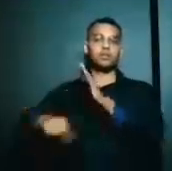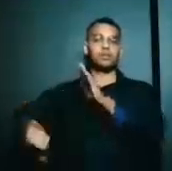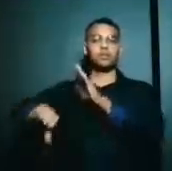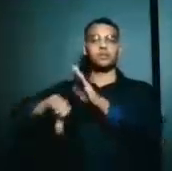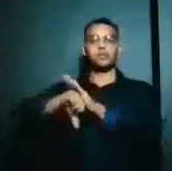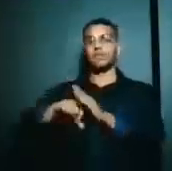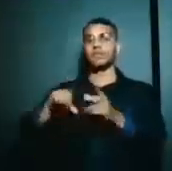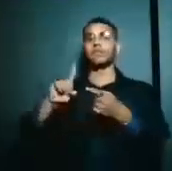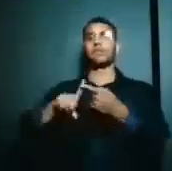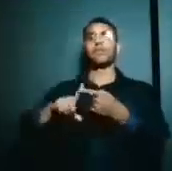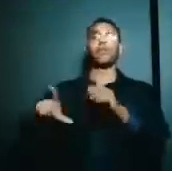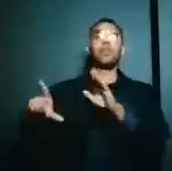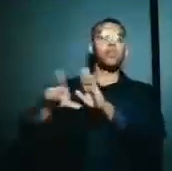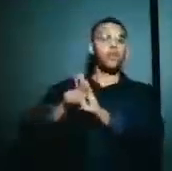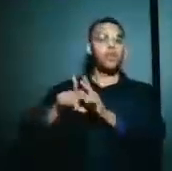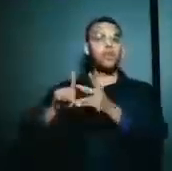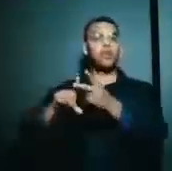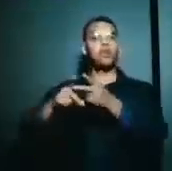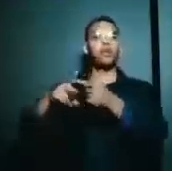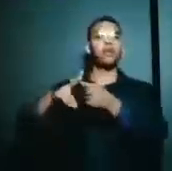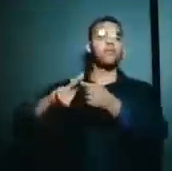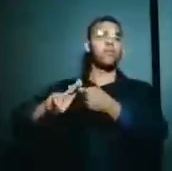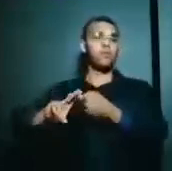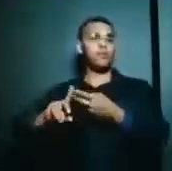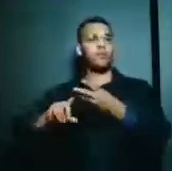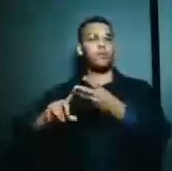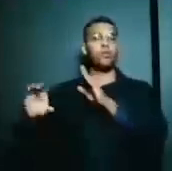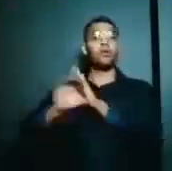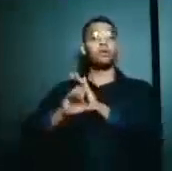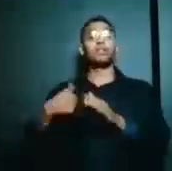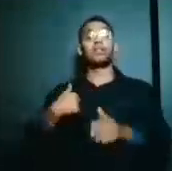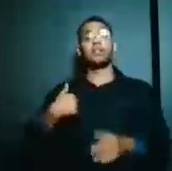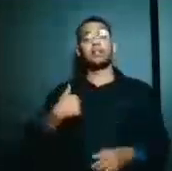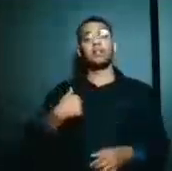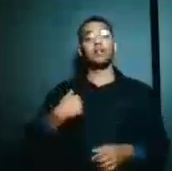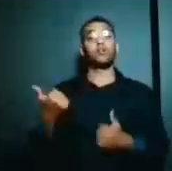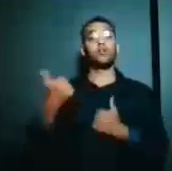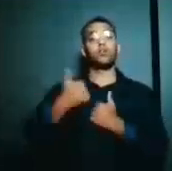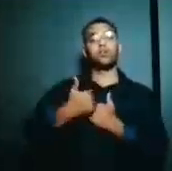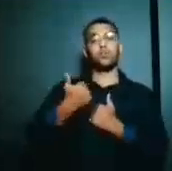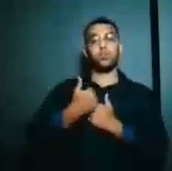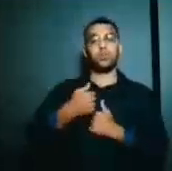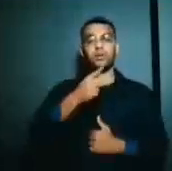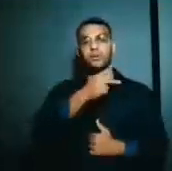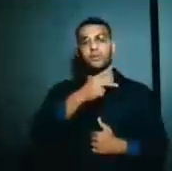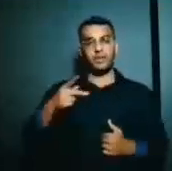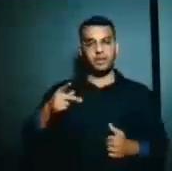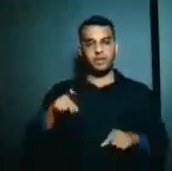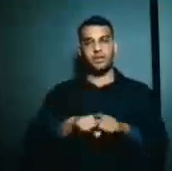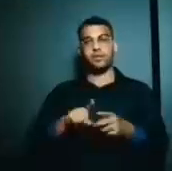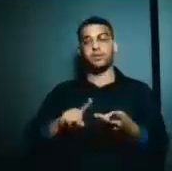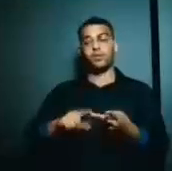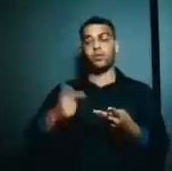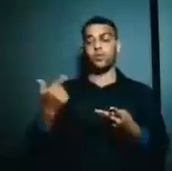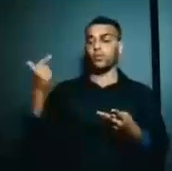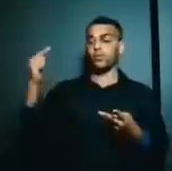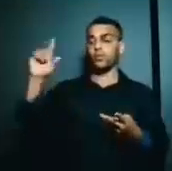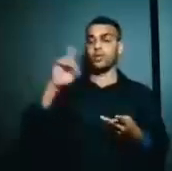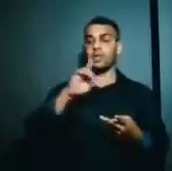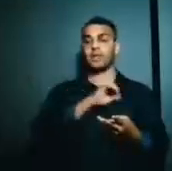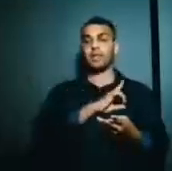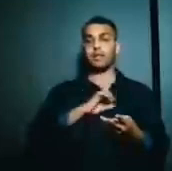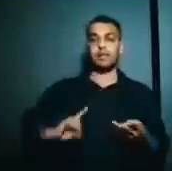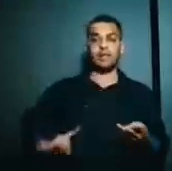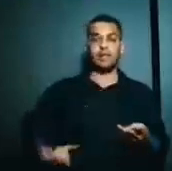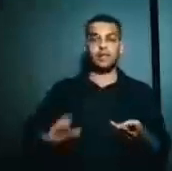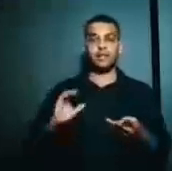Lei de Execuções Penais. Eu sou o presidente da subcomissão e o outro gigante, deputado Carlos Jordi, é o nosso